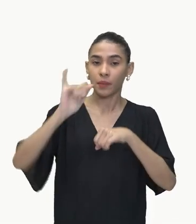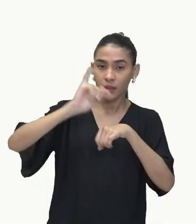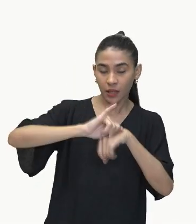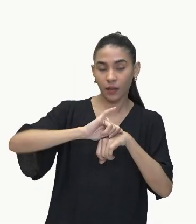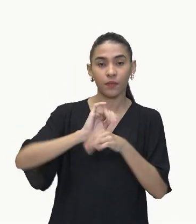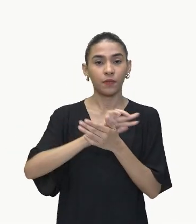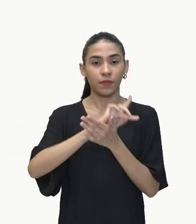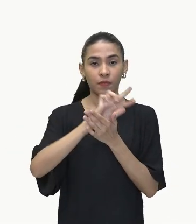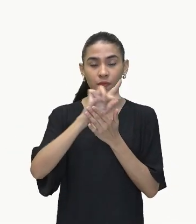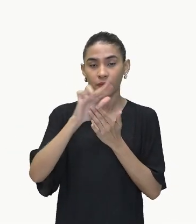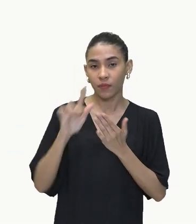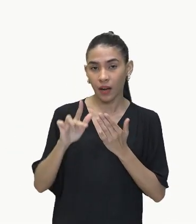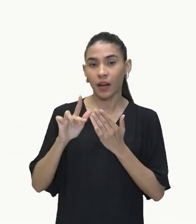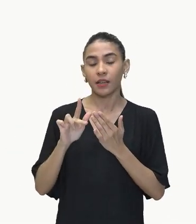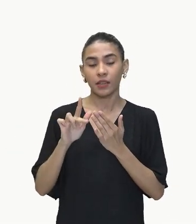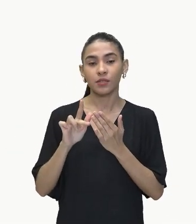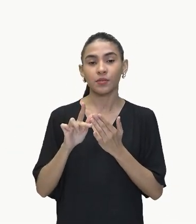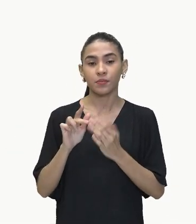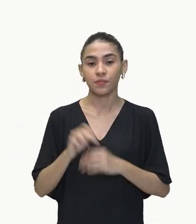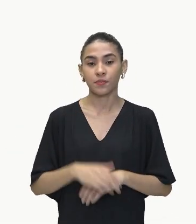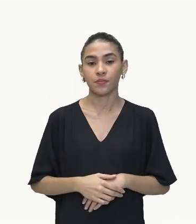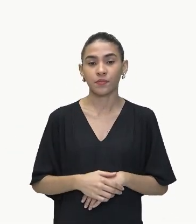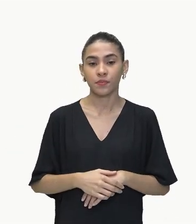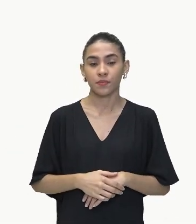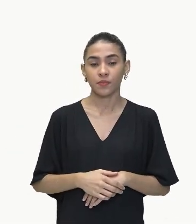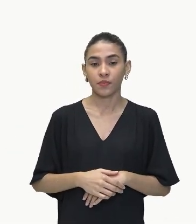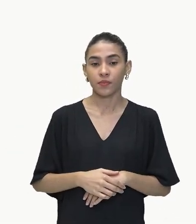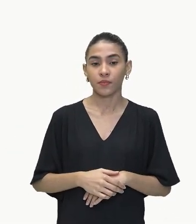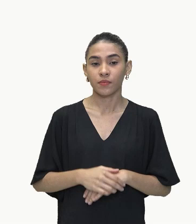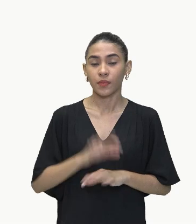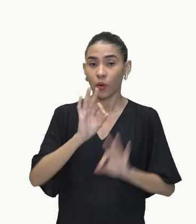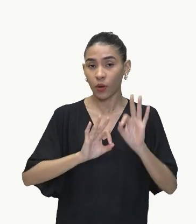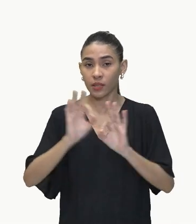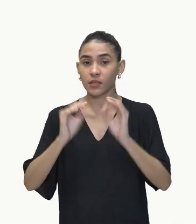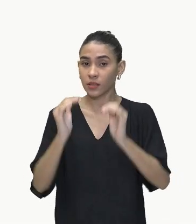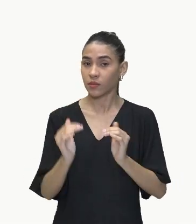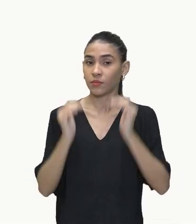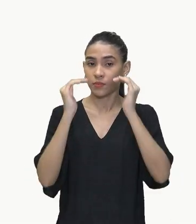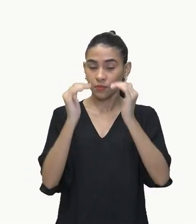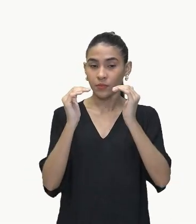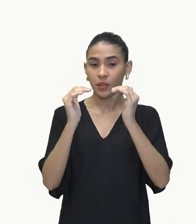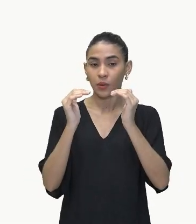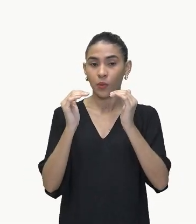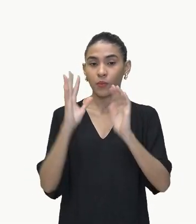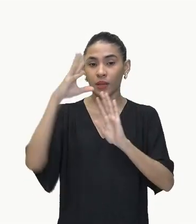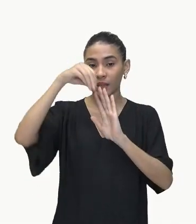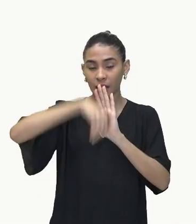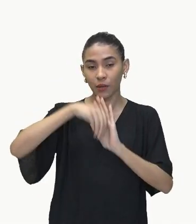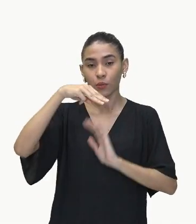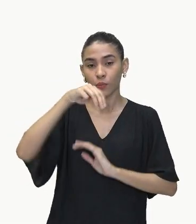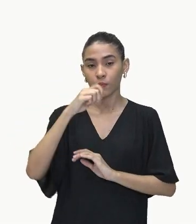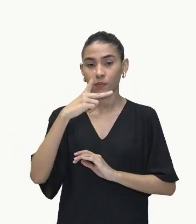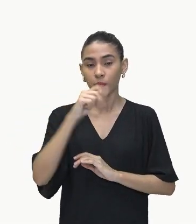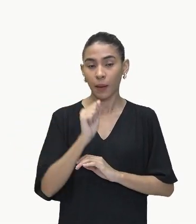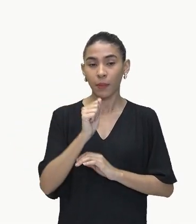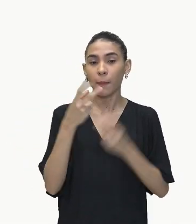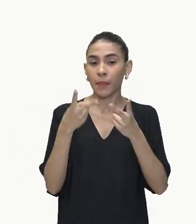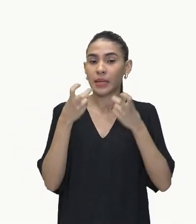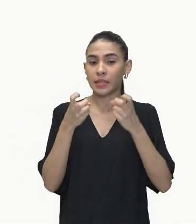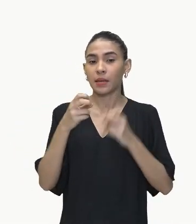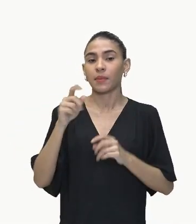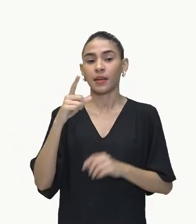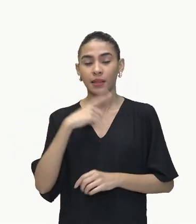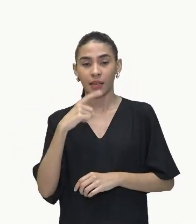outras nomenclaturas ali da hierarquização. Observem aqui que nós temos Manaus, não é isso? Que é